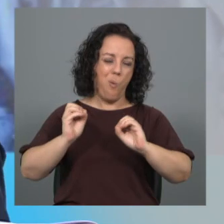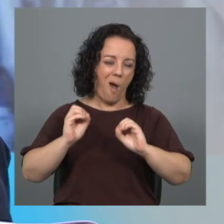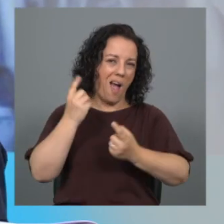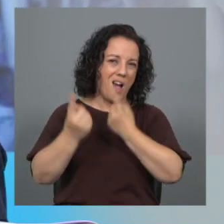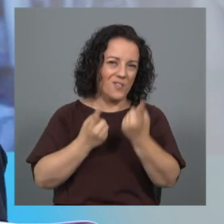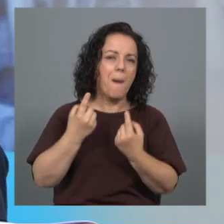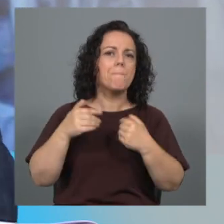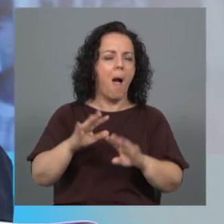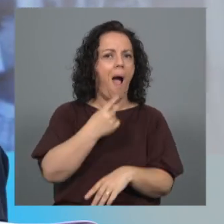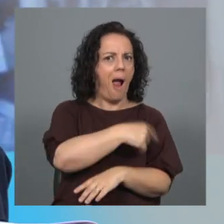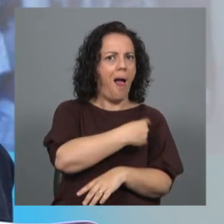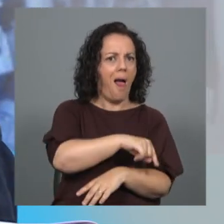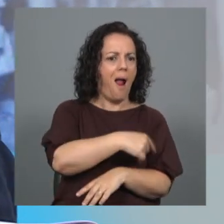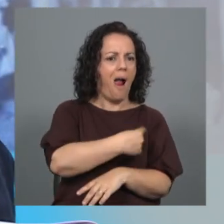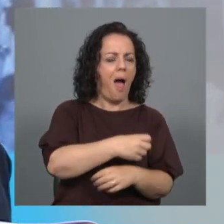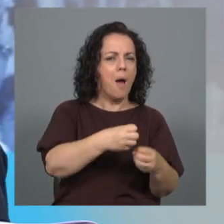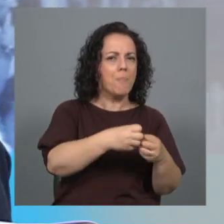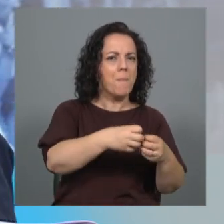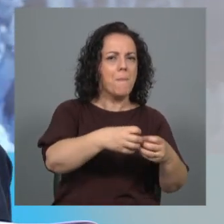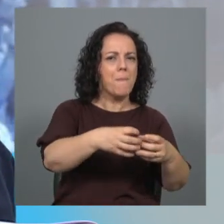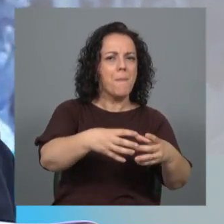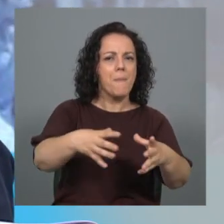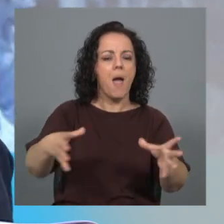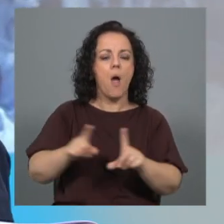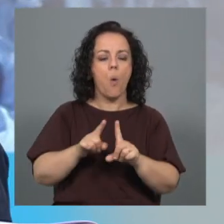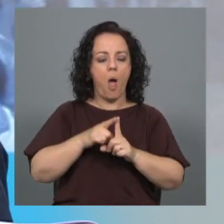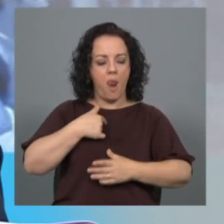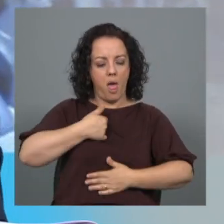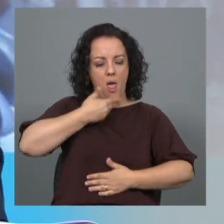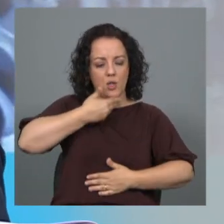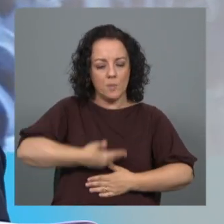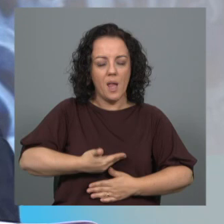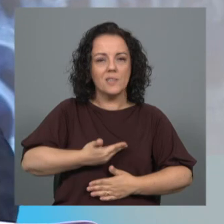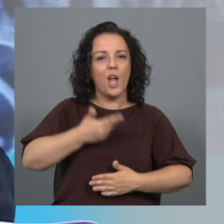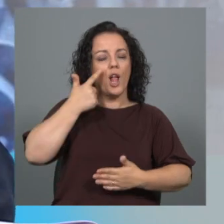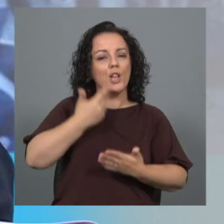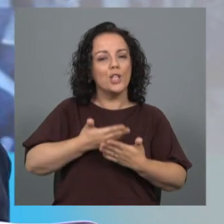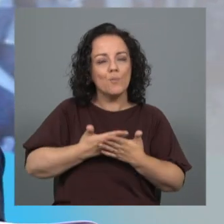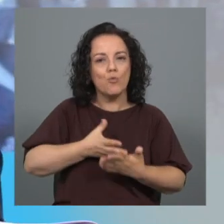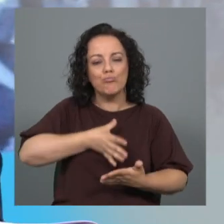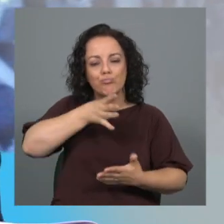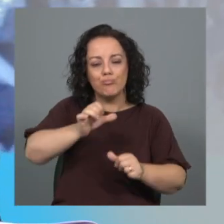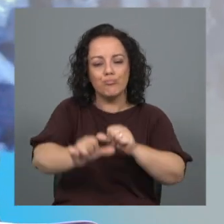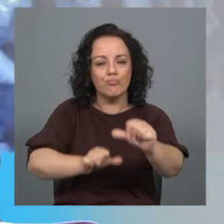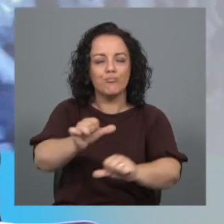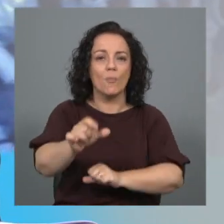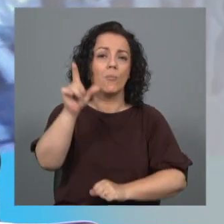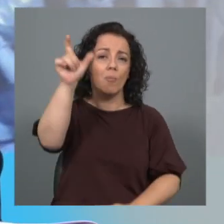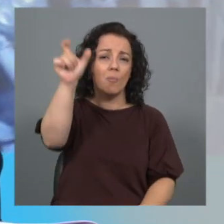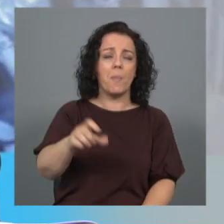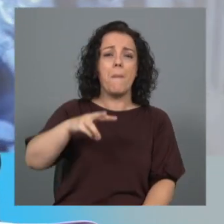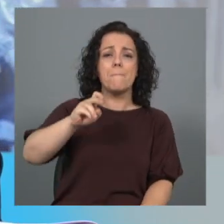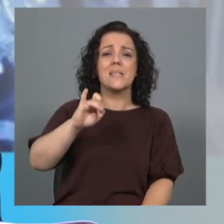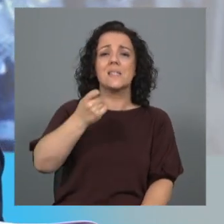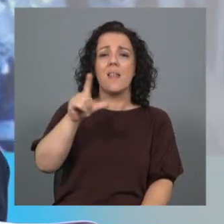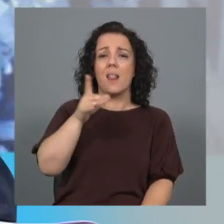nesta capilaridade, através do qual o testemunho vai passando e vai traduzindo, como dizia o Marcial, às vezes não em coisas que se